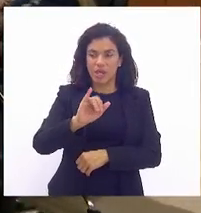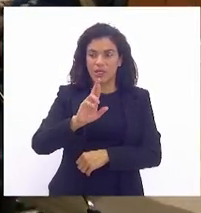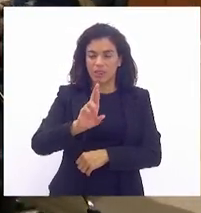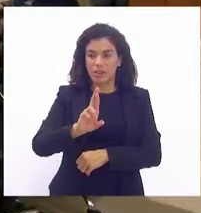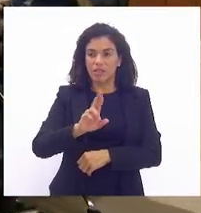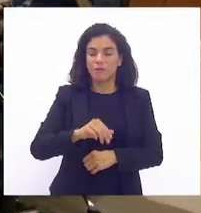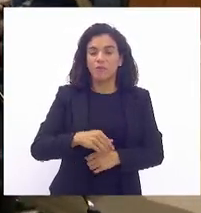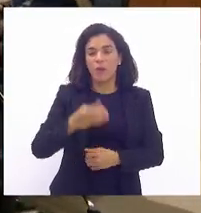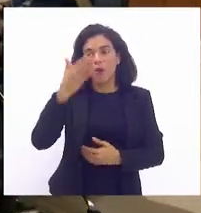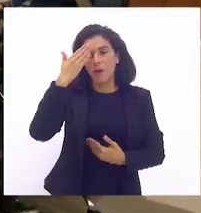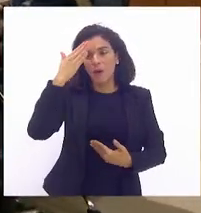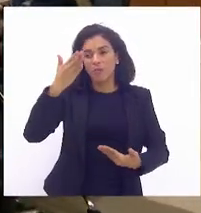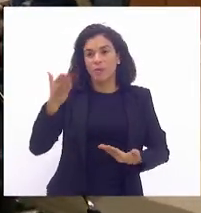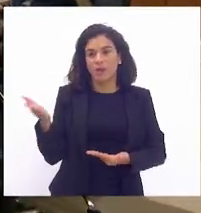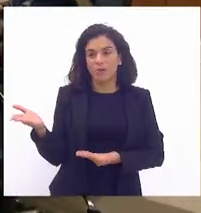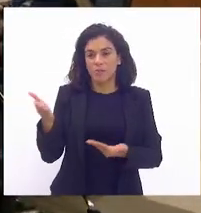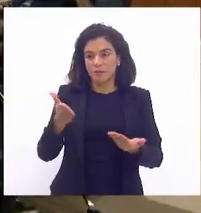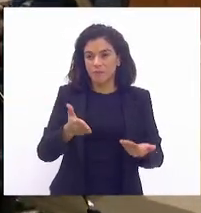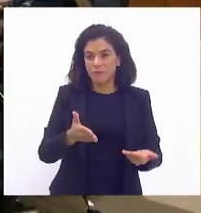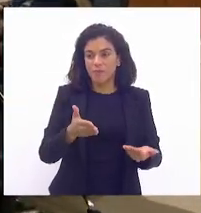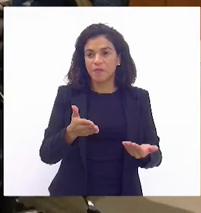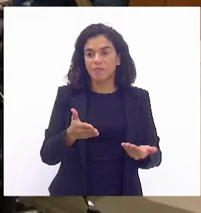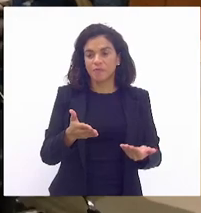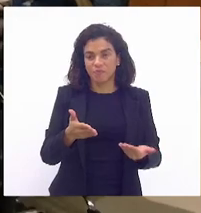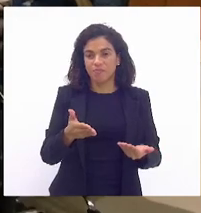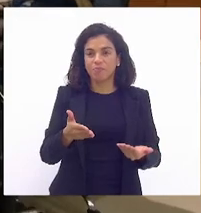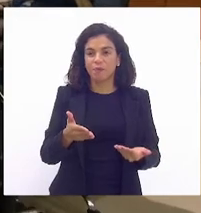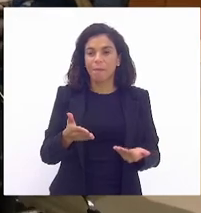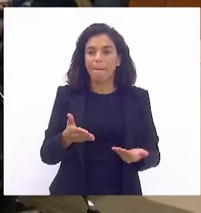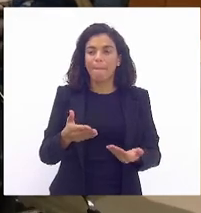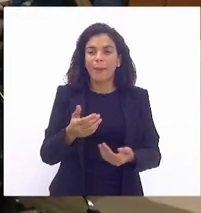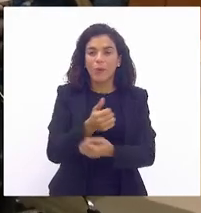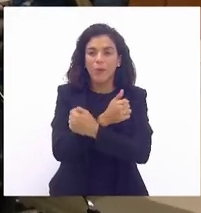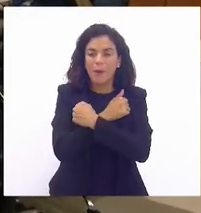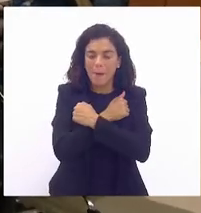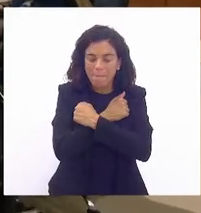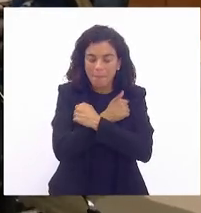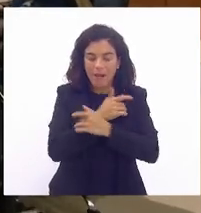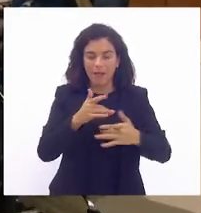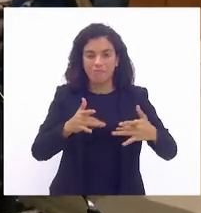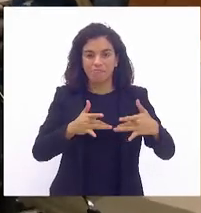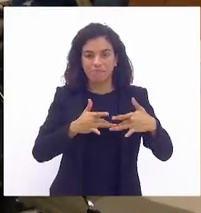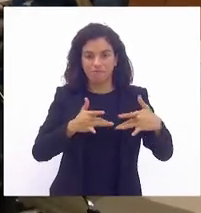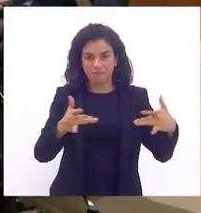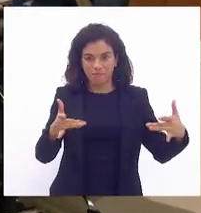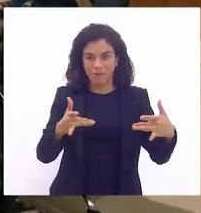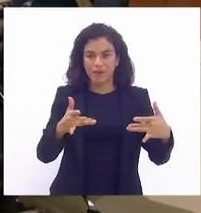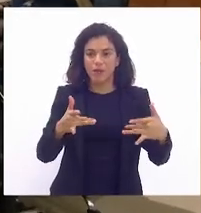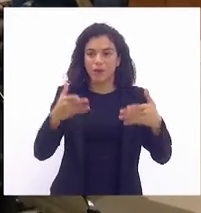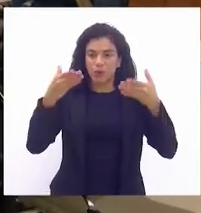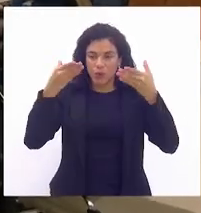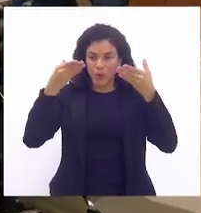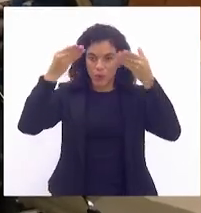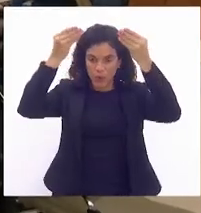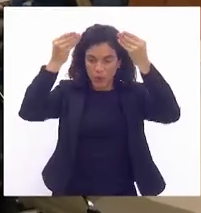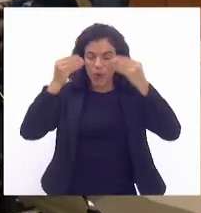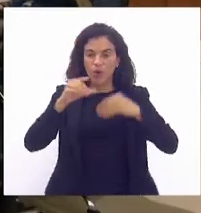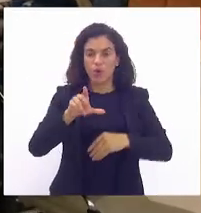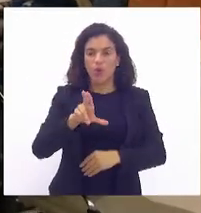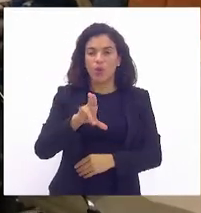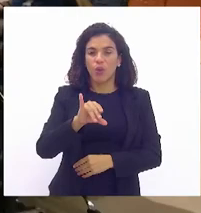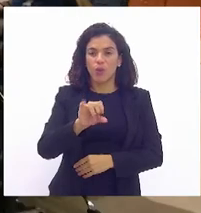pelo convite que me fizeram. Trago o meu abraço fraterno do Dom Luiz Henrique, que está em